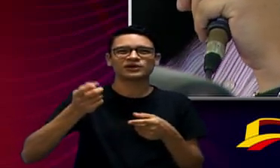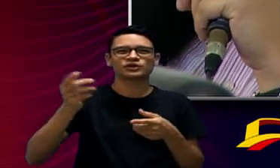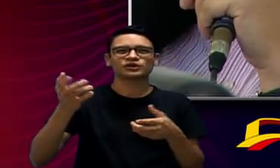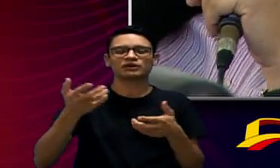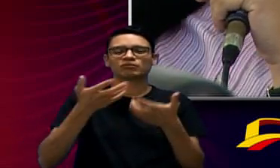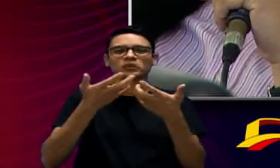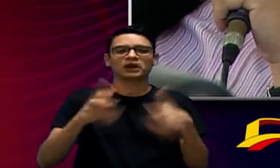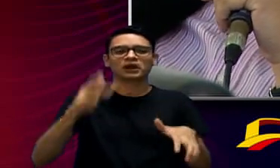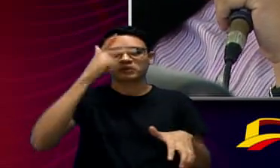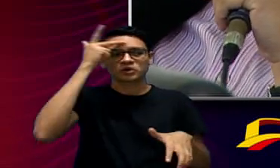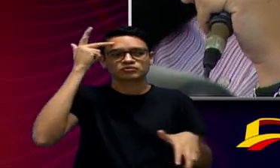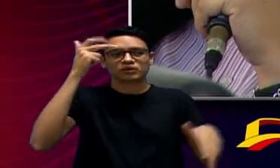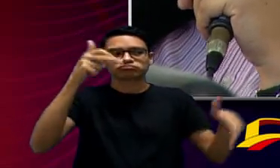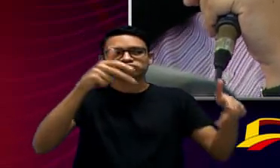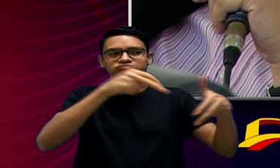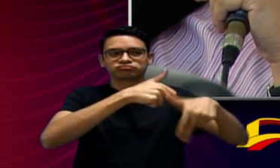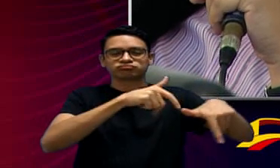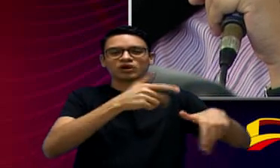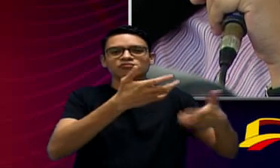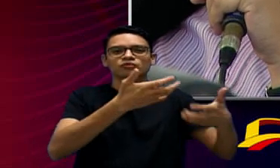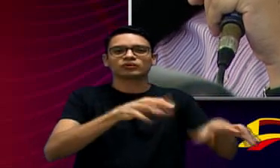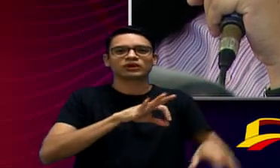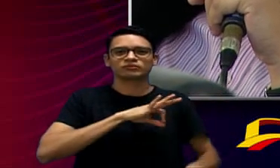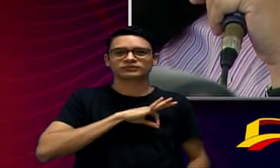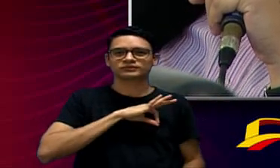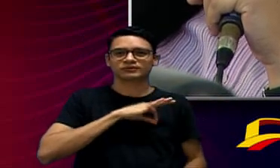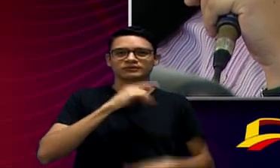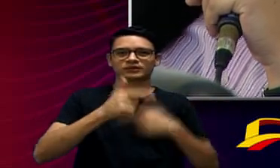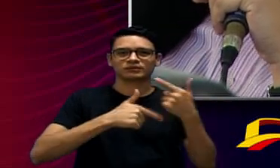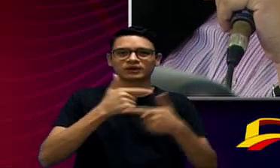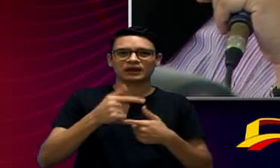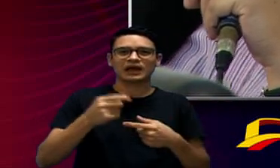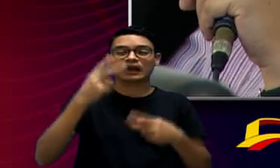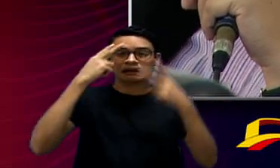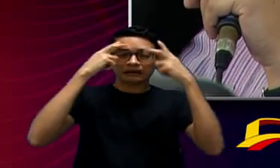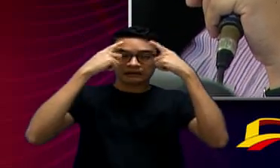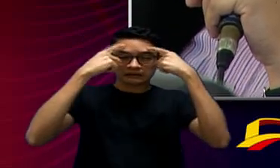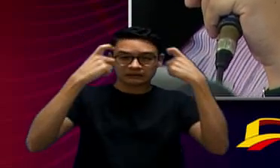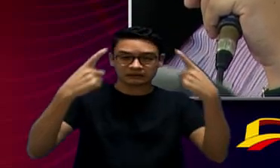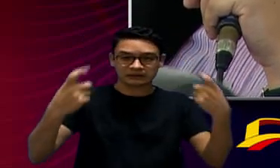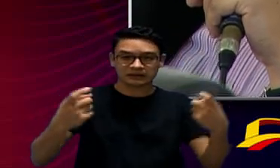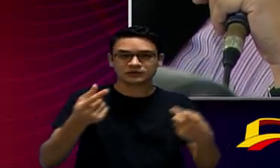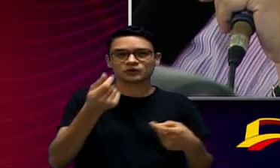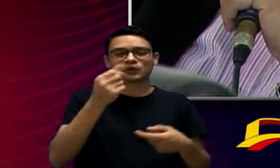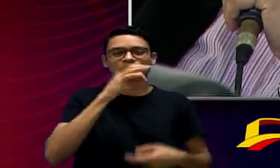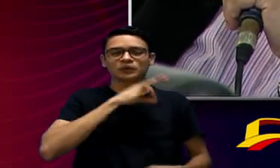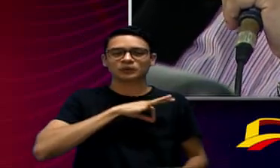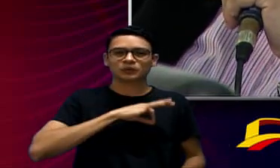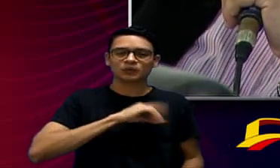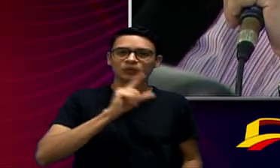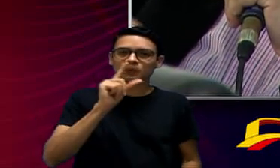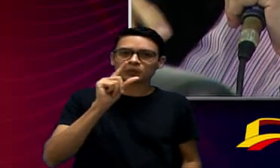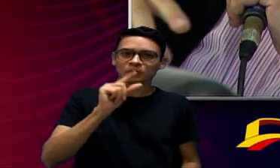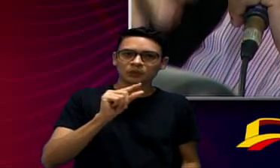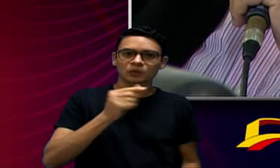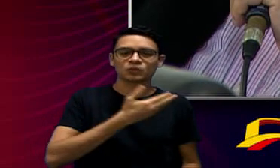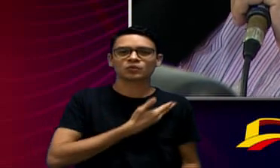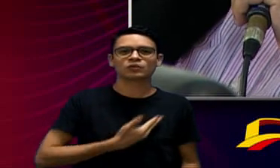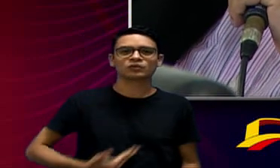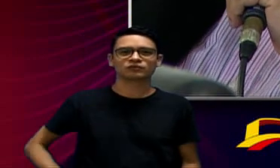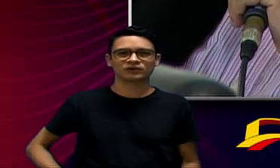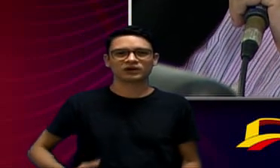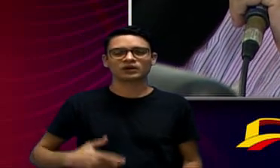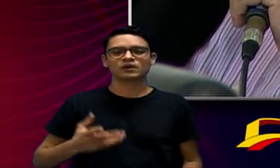lá. Ninguém quer ser policial lá no Rio Grande do Sul. Violência, baixos salários. Aí sobrecai o quê? O governo tinha que mandar aquela